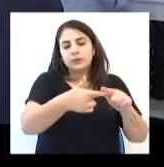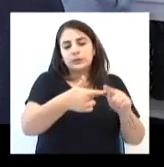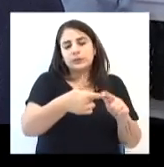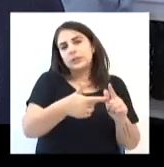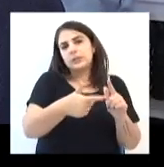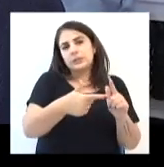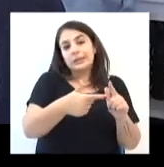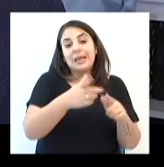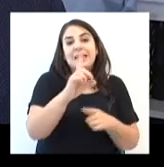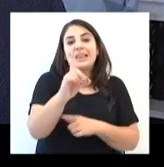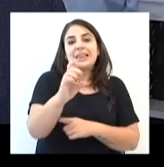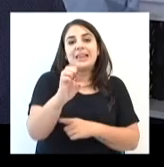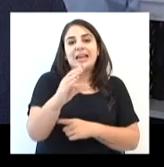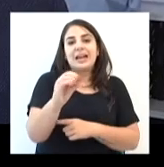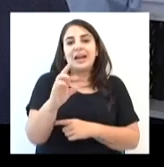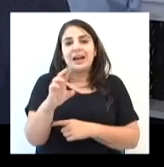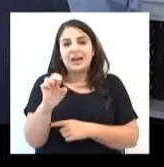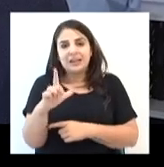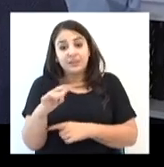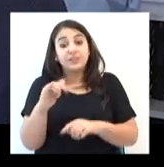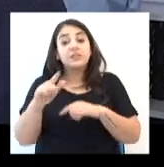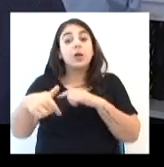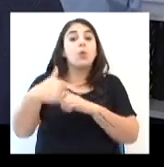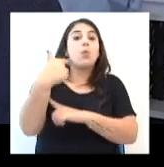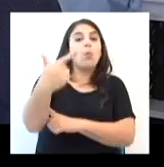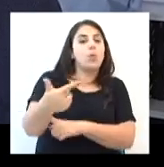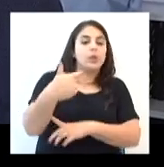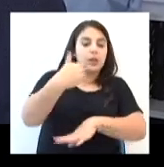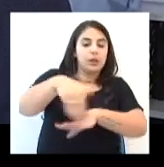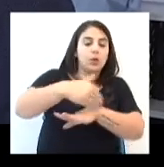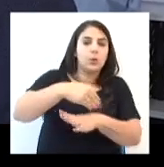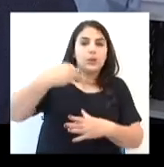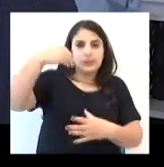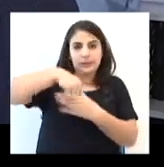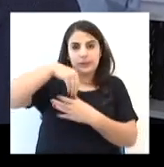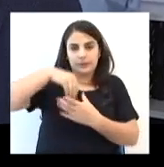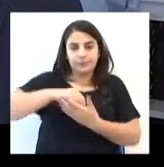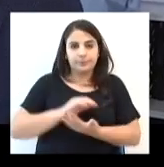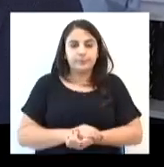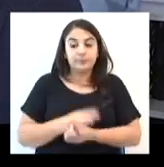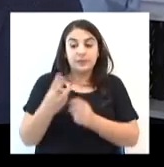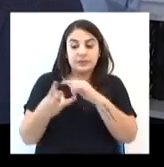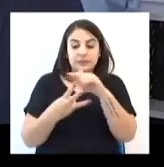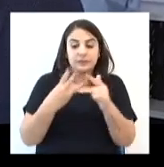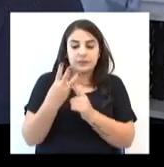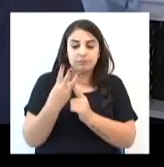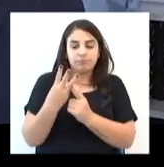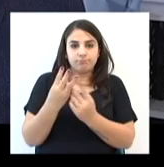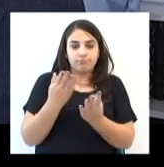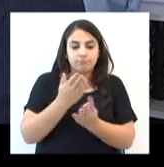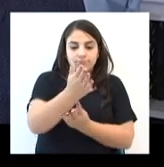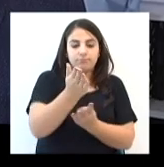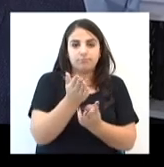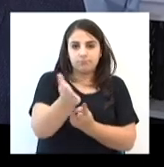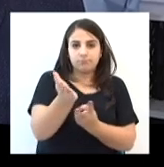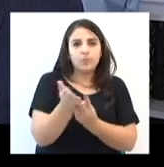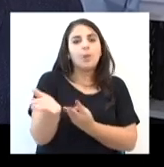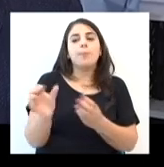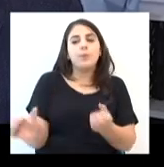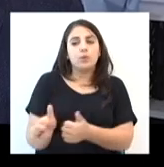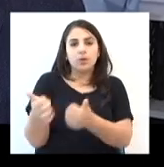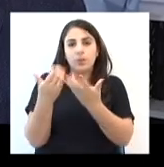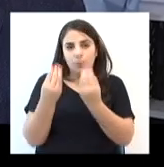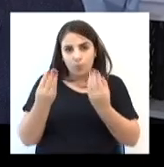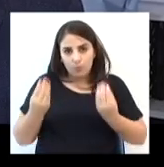seria lá no Decarli, fazendo uma outra avenida interna da universidade. Com esses 3 acessos, melhoraria